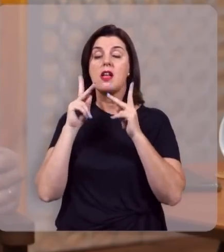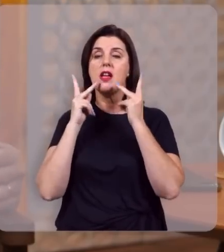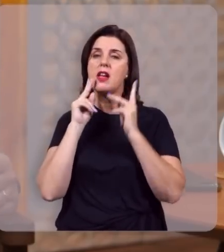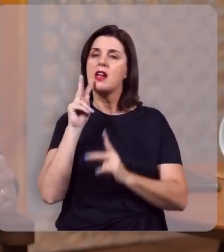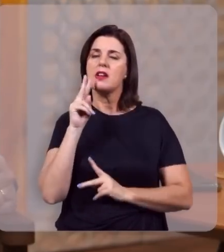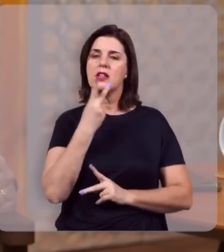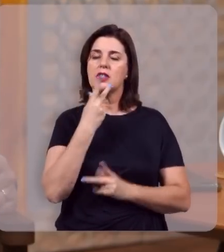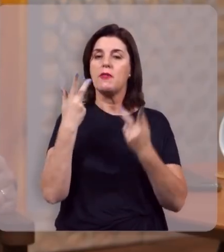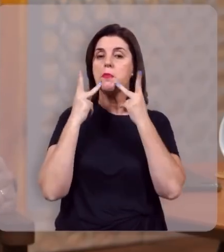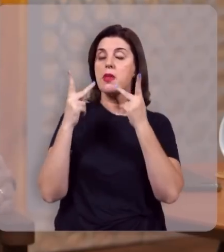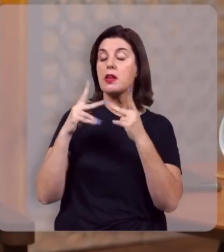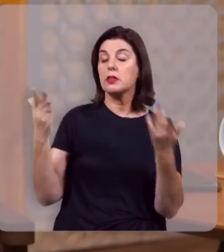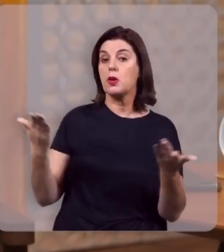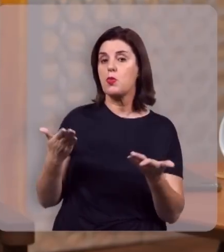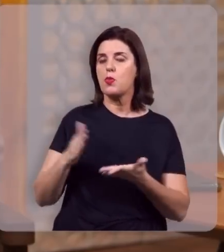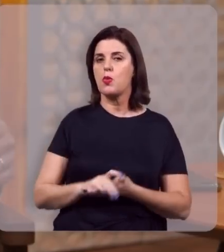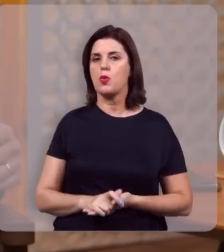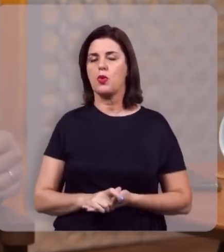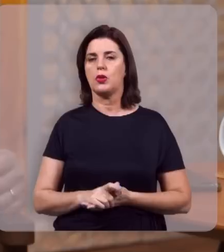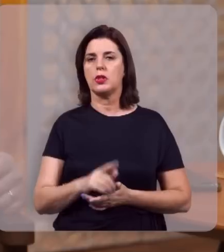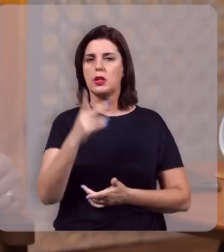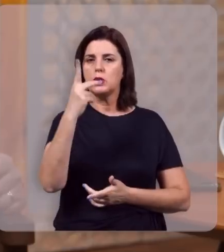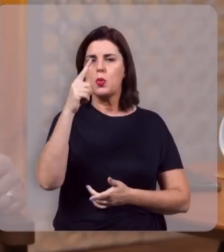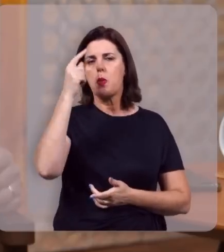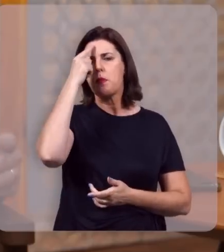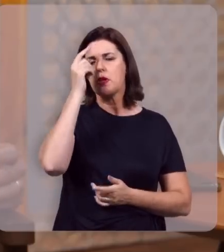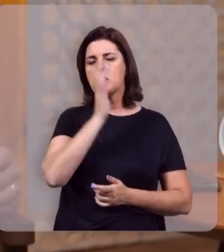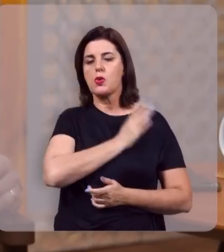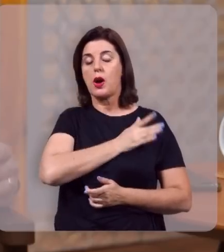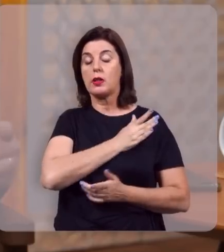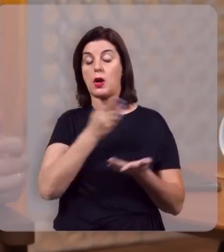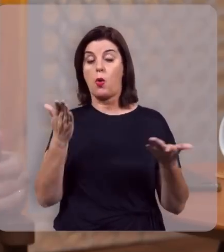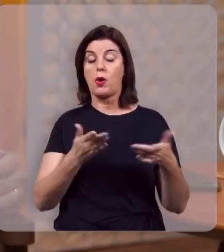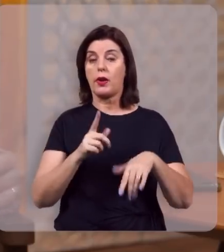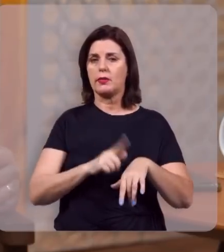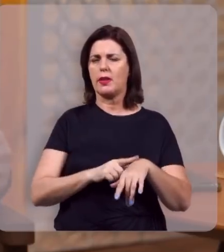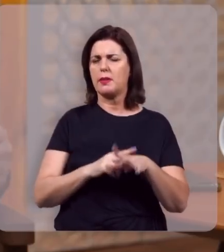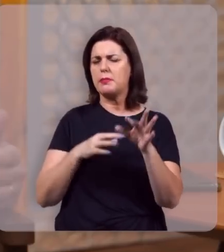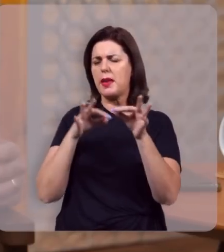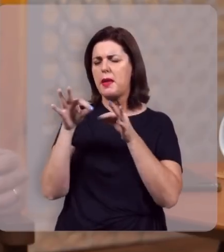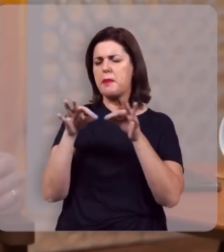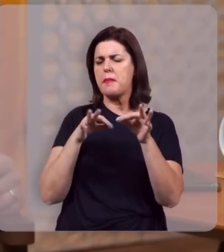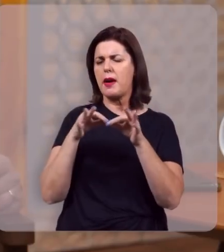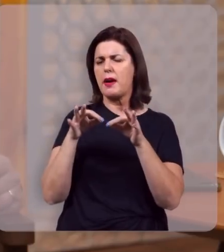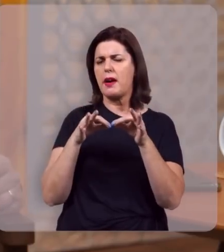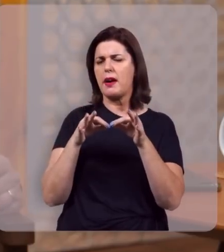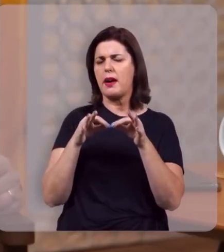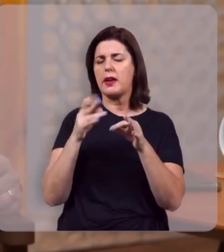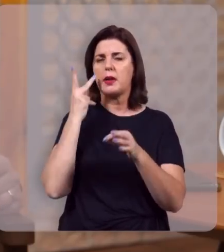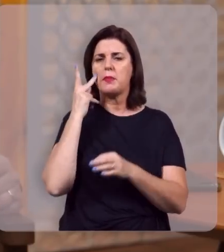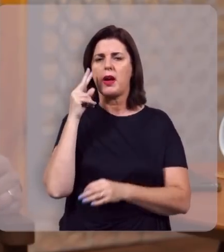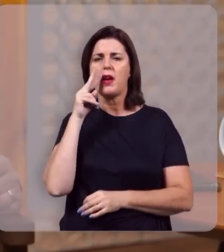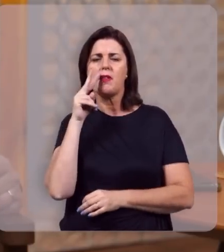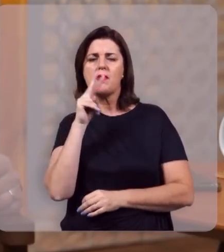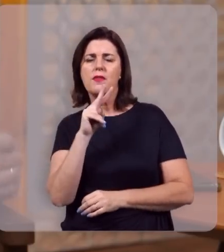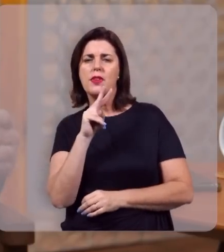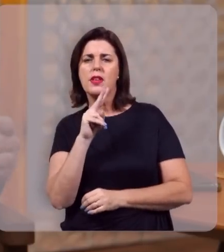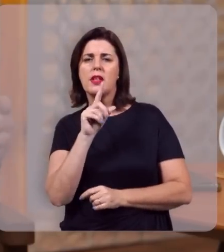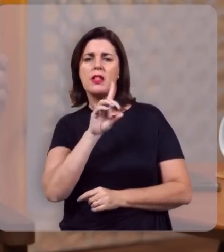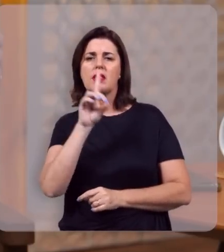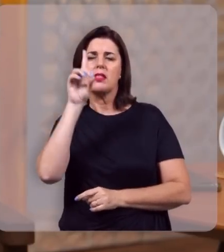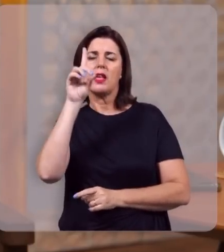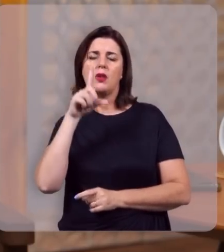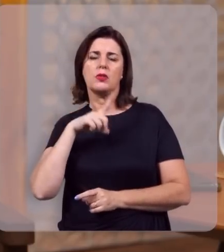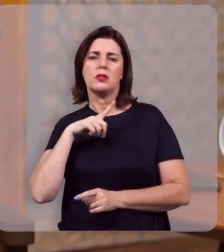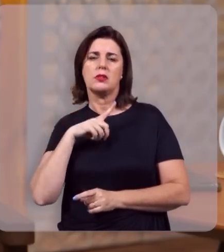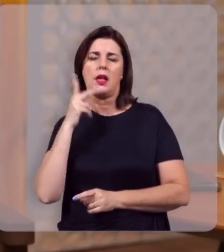trazer a mensagem da parte de Deus à sua mente e ao seu coração nesse momento. Portanto, prepare-se para ouvir